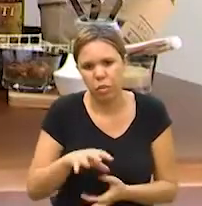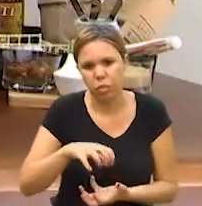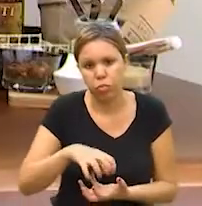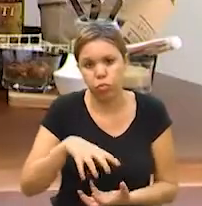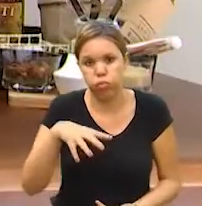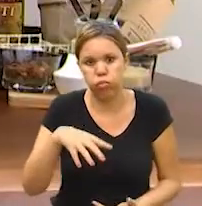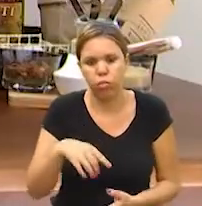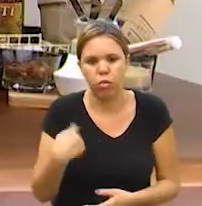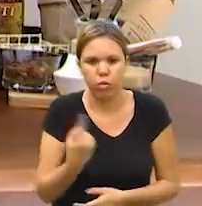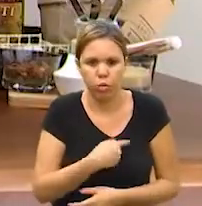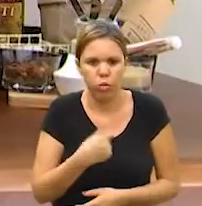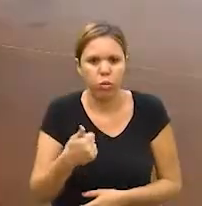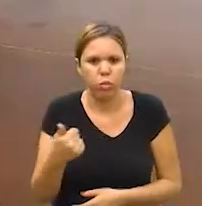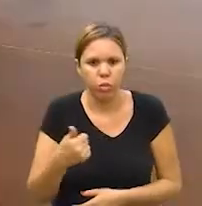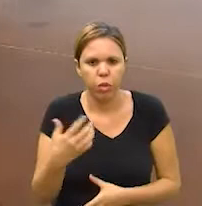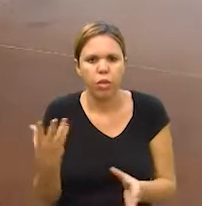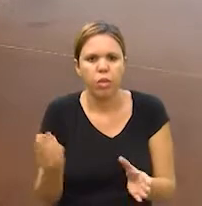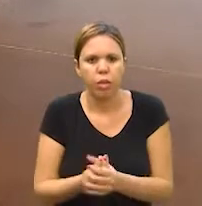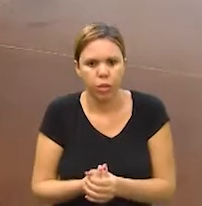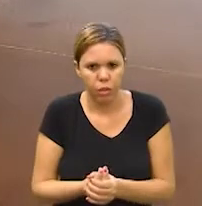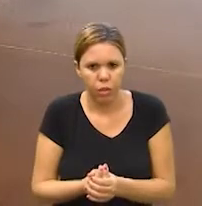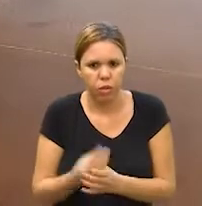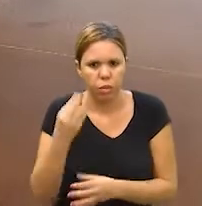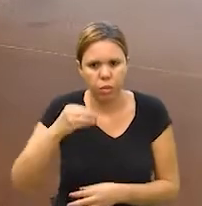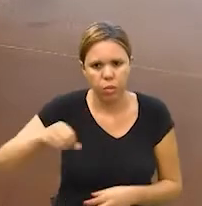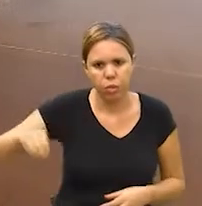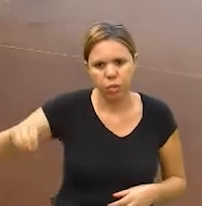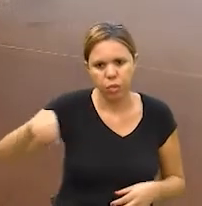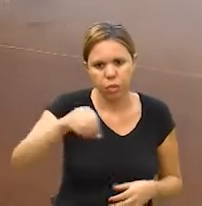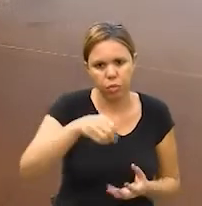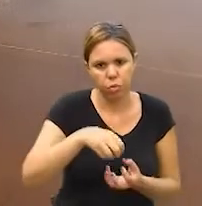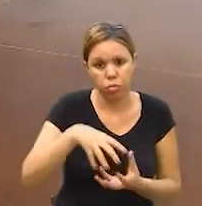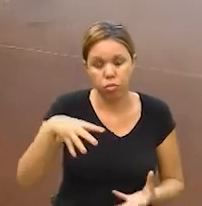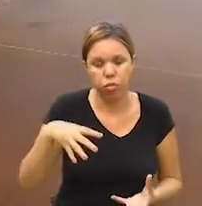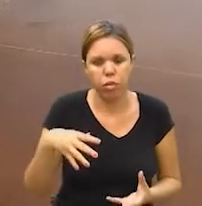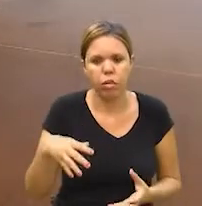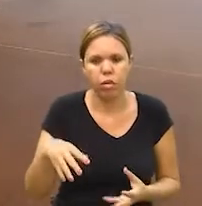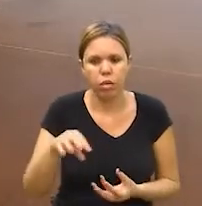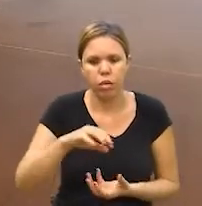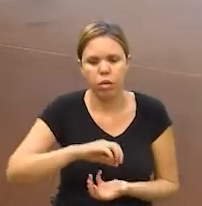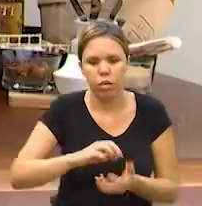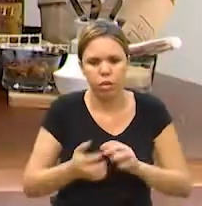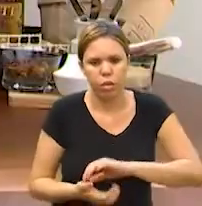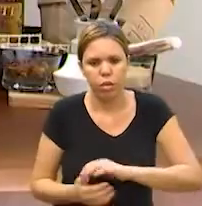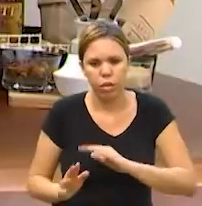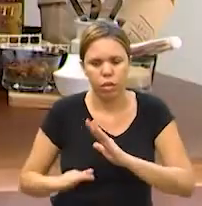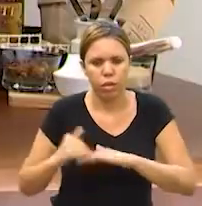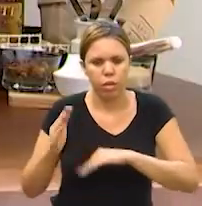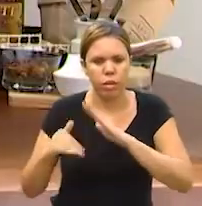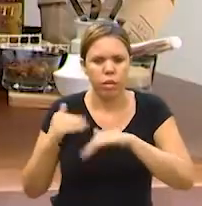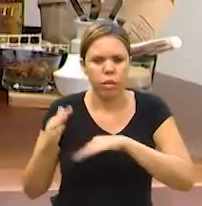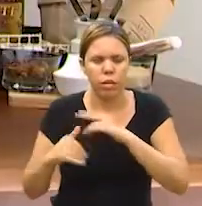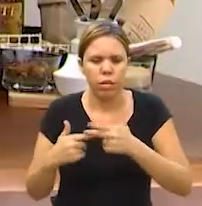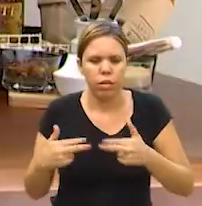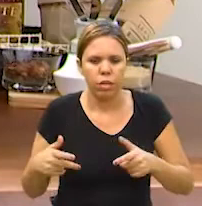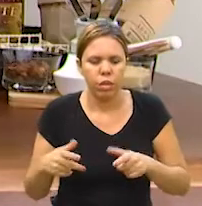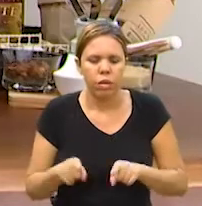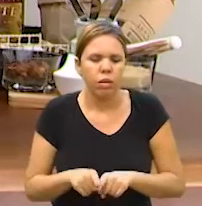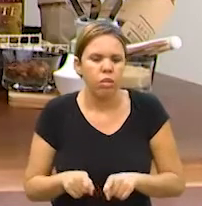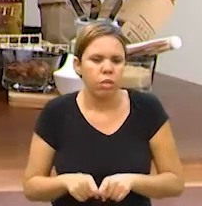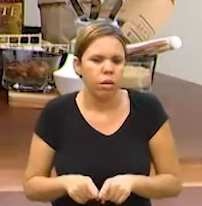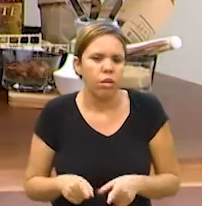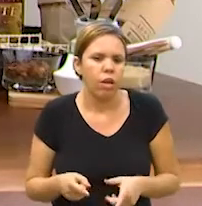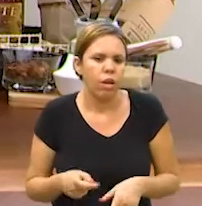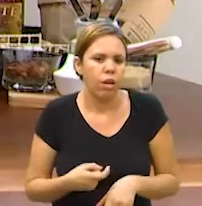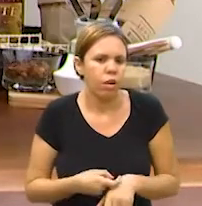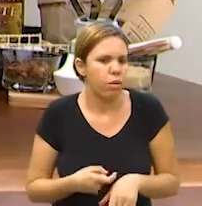Mas a gente primeiro agrega o fermento na massa, tá. Que vai desenvolver uma outra textura agora